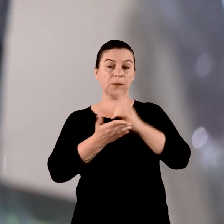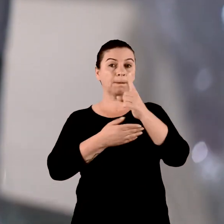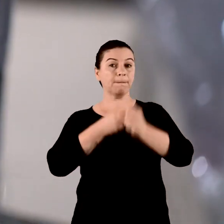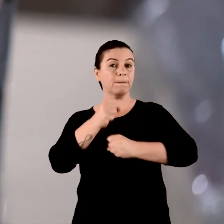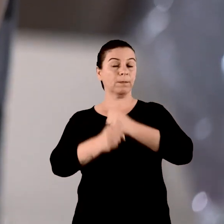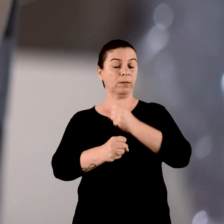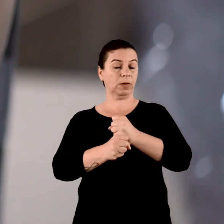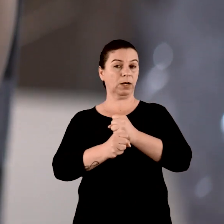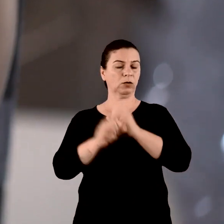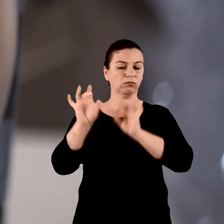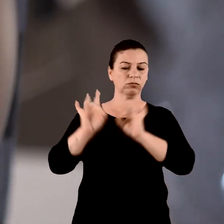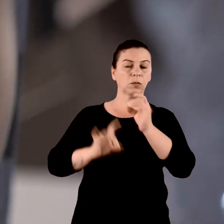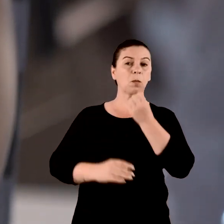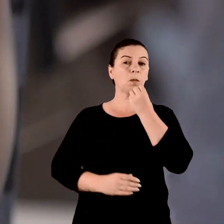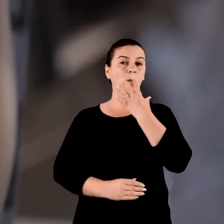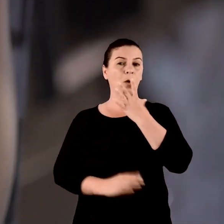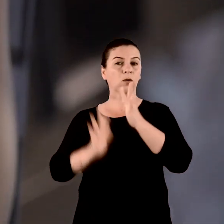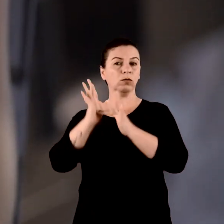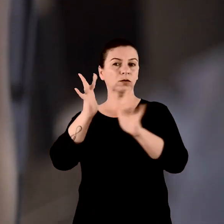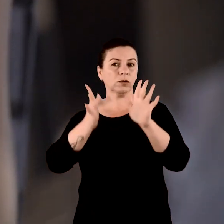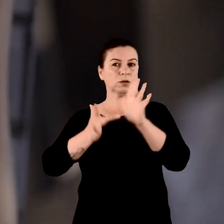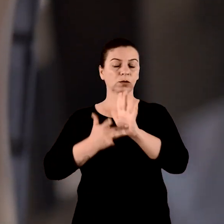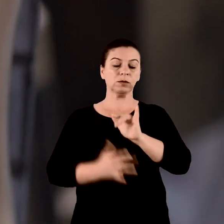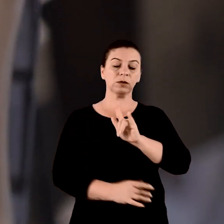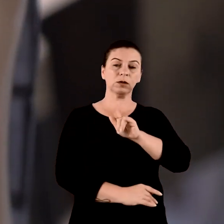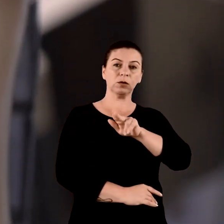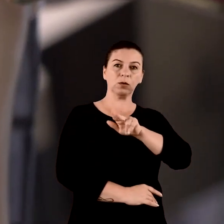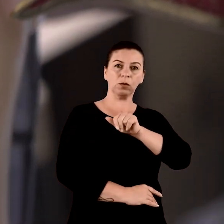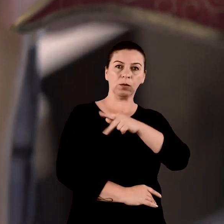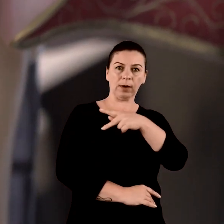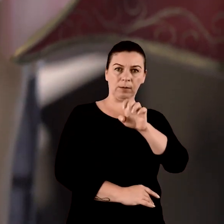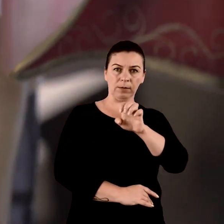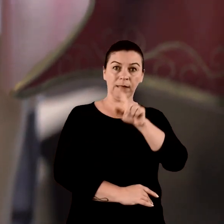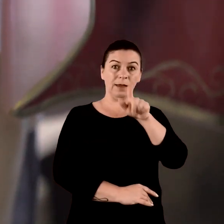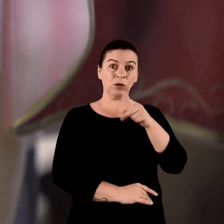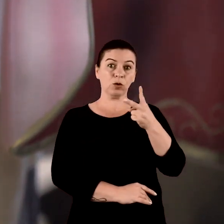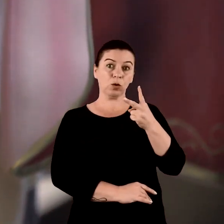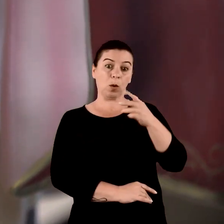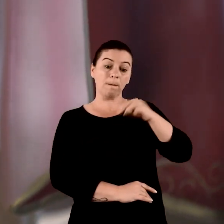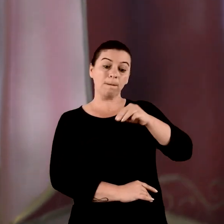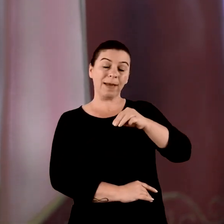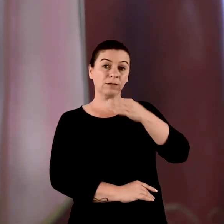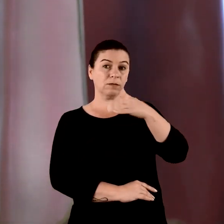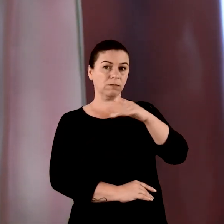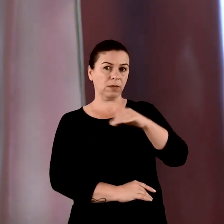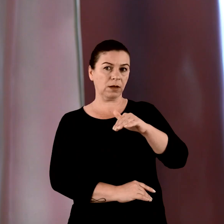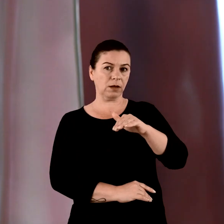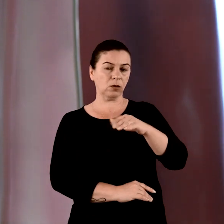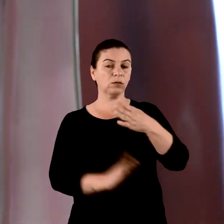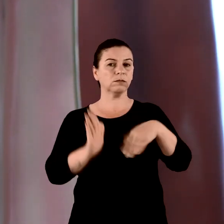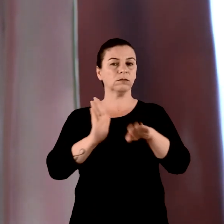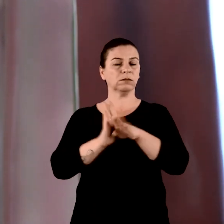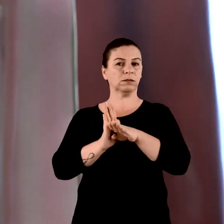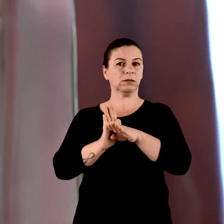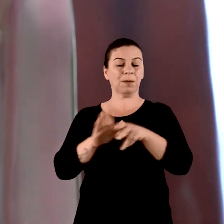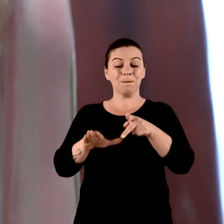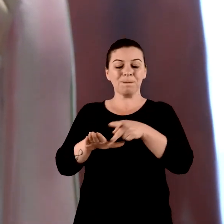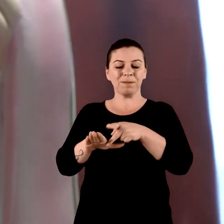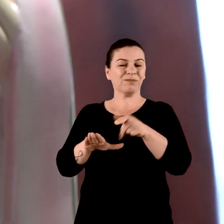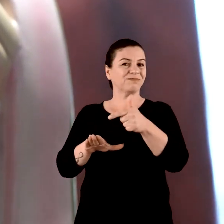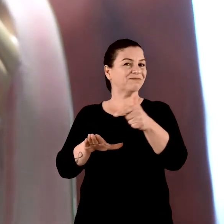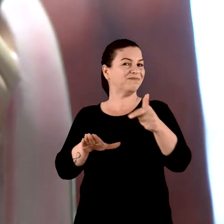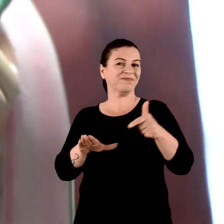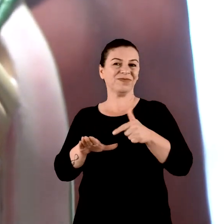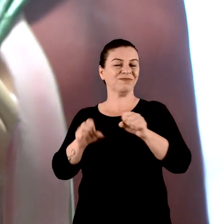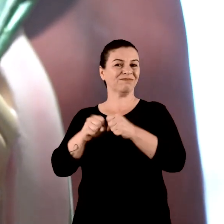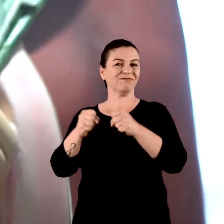eu restaurei o Bom Jesus do Iguape deles, que é um santo de 1,5 m. Quando eu cheguei lá, ele não tinha os pés